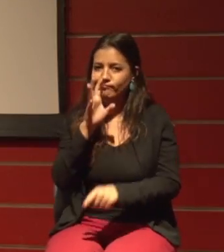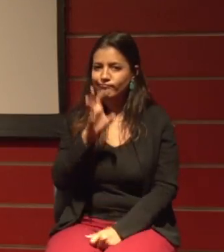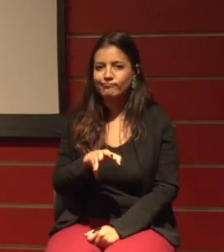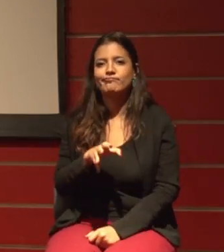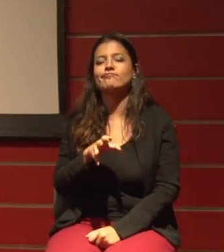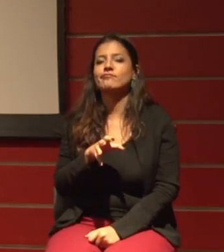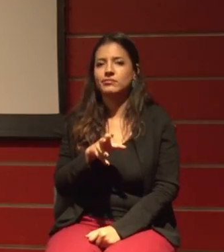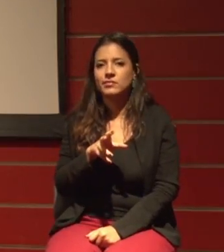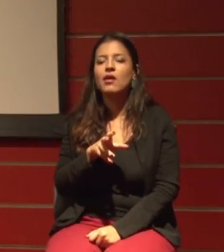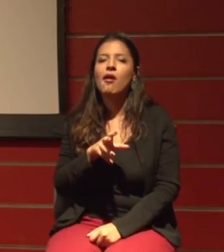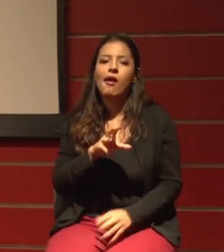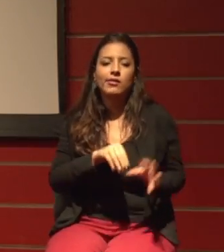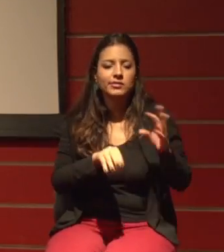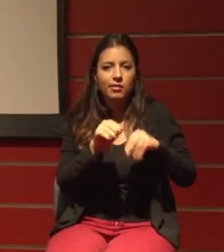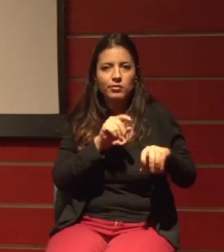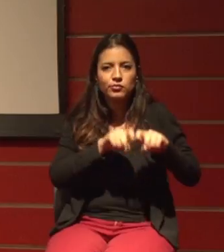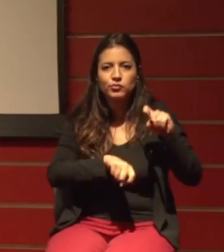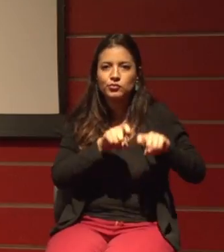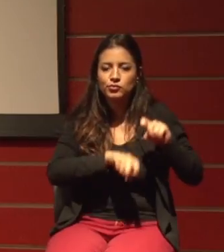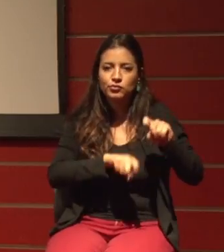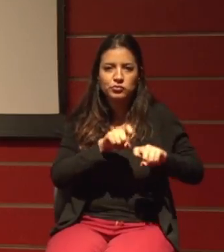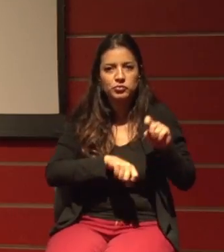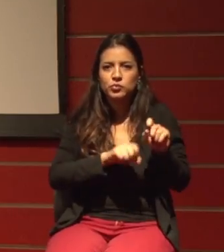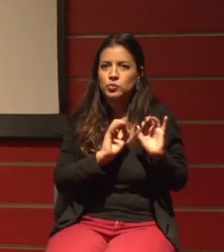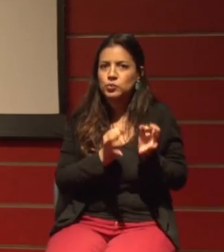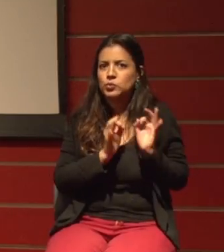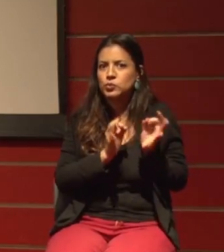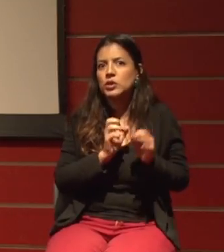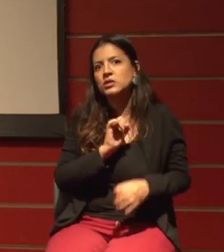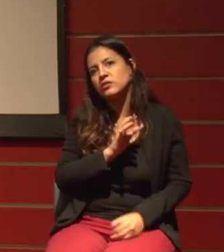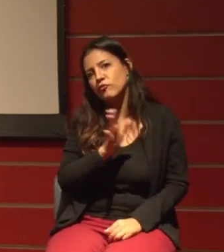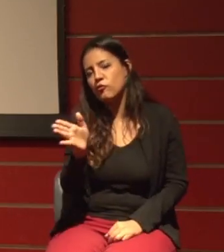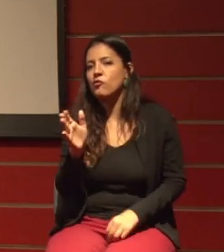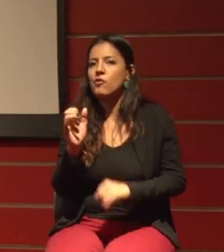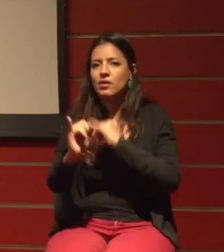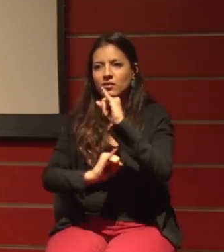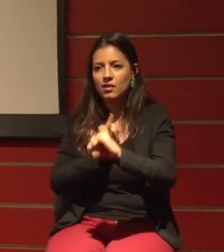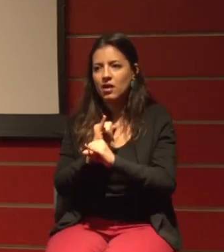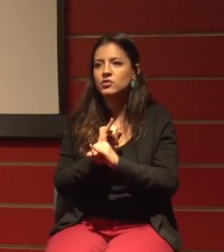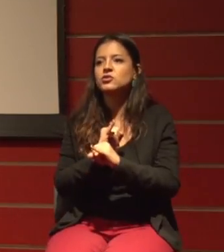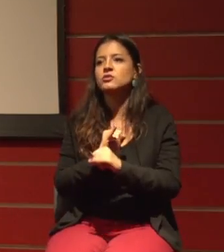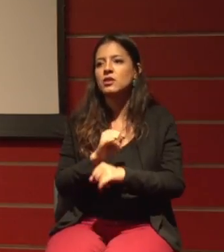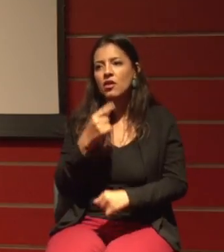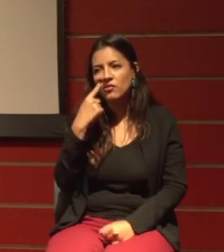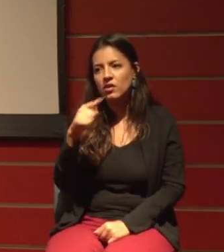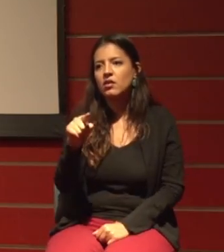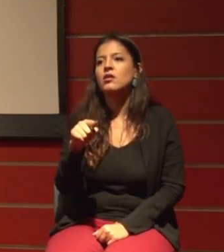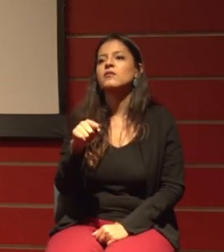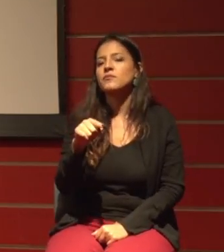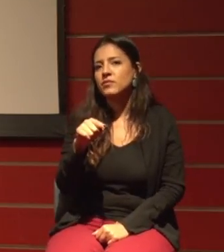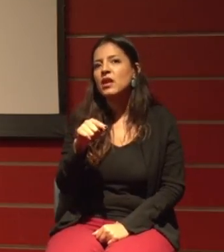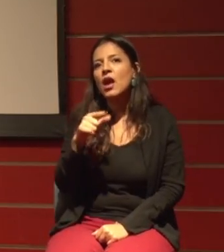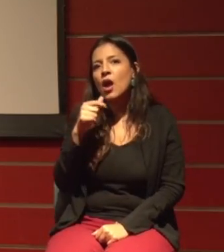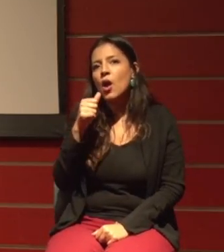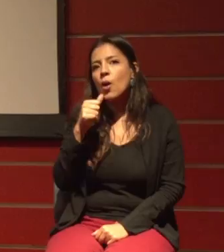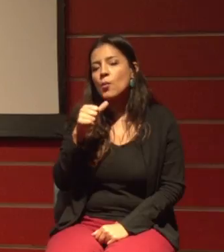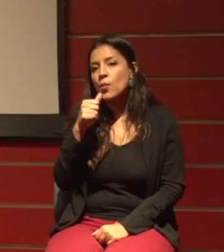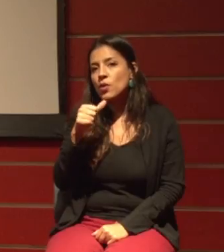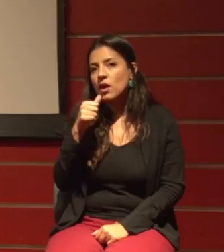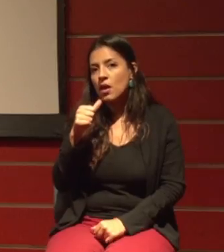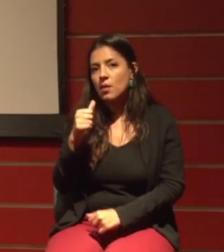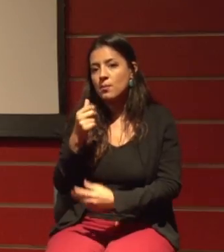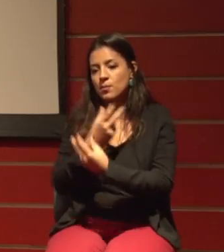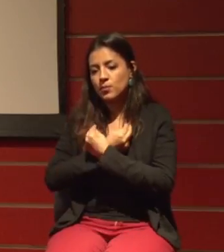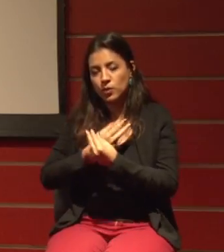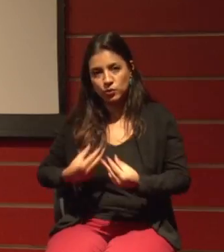sexual assim terrível Se vocês forem na internet dá para ver uma lista de todas as acusações que de uma produtora e uma atriz do